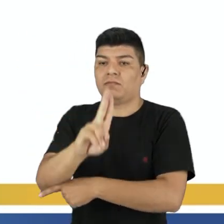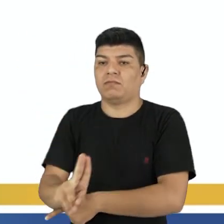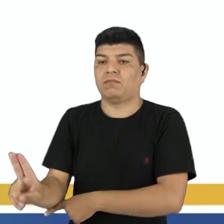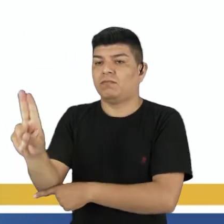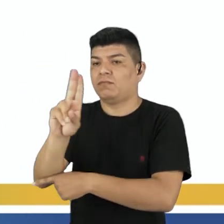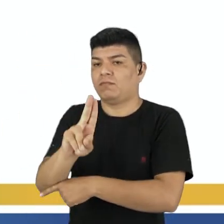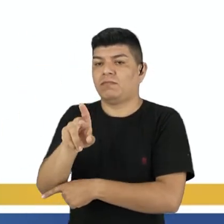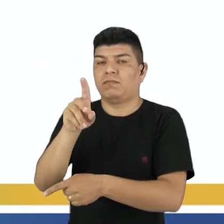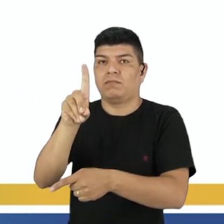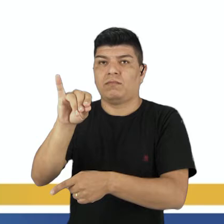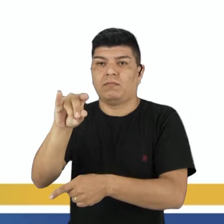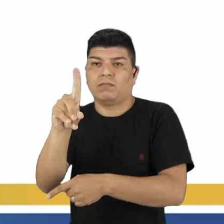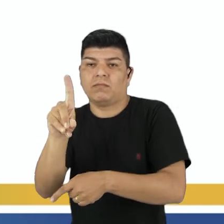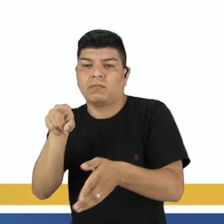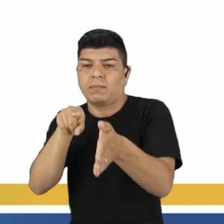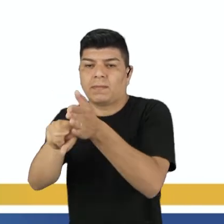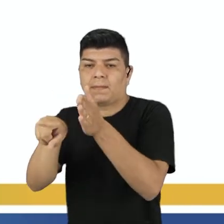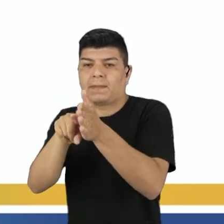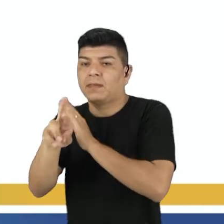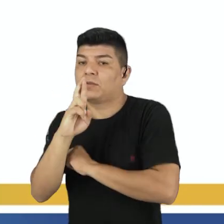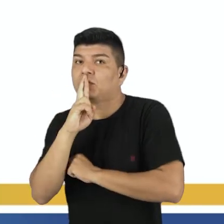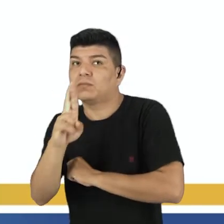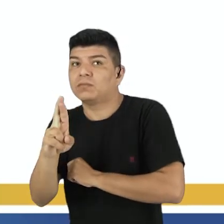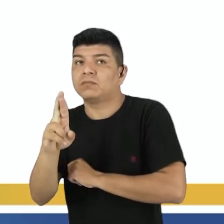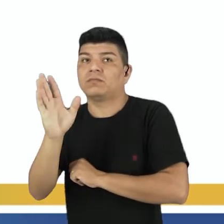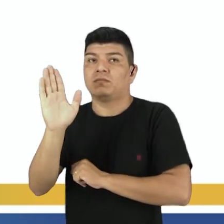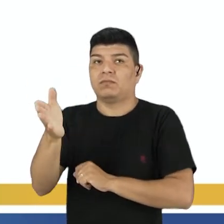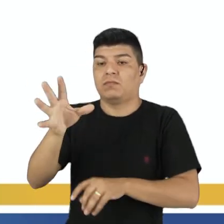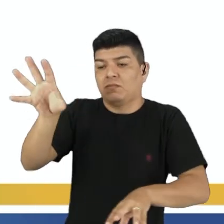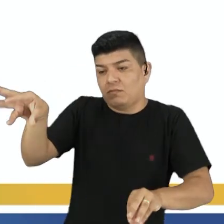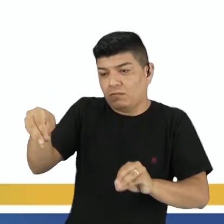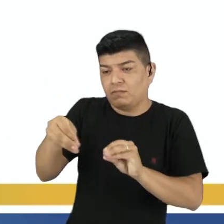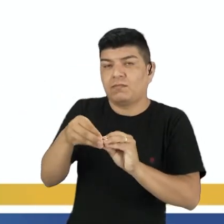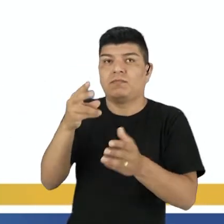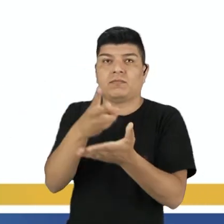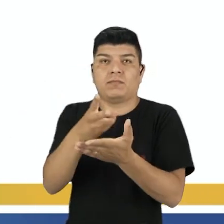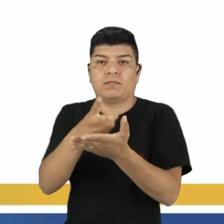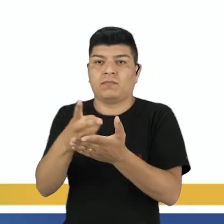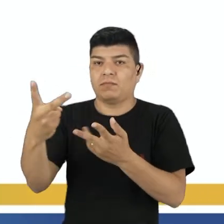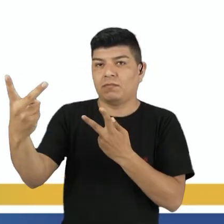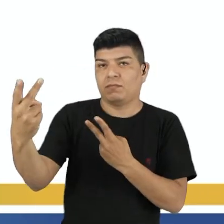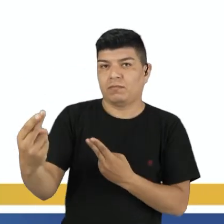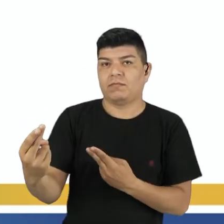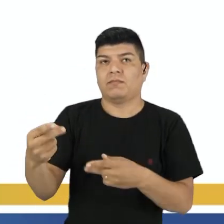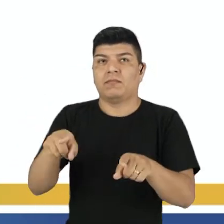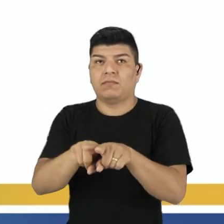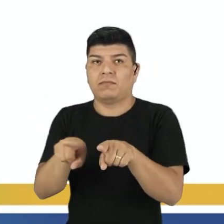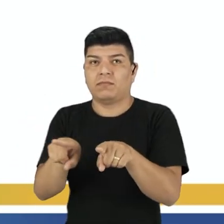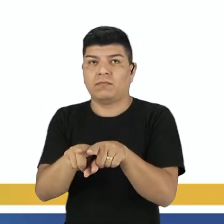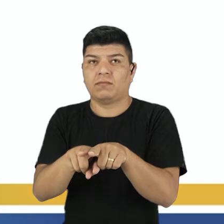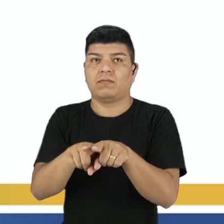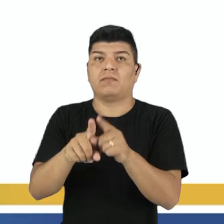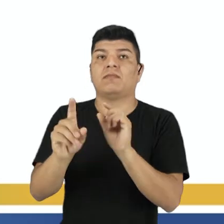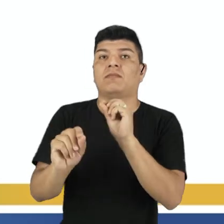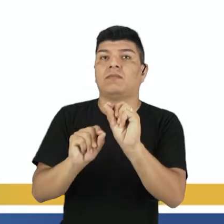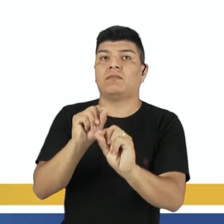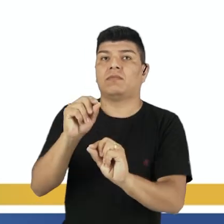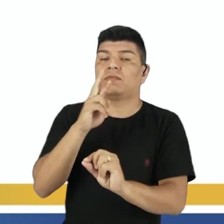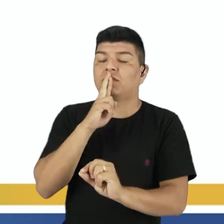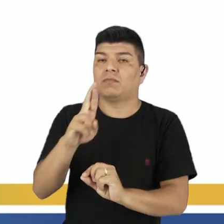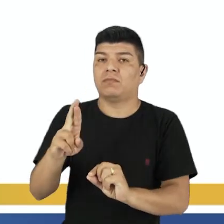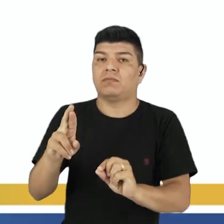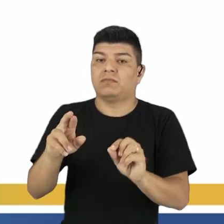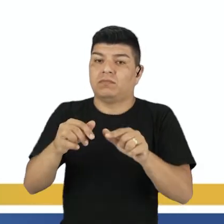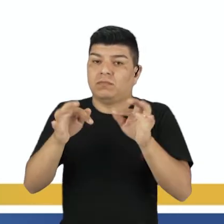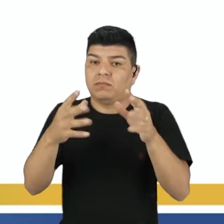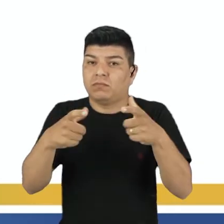fazer a pergunta. Na hora de dar a resposta, nós temos resposta curta, que vai ser sempre igual. Yes, I did, no, I didn't. E na resposta